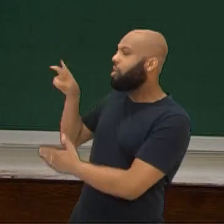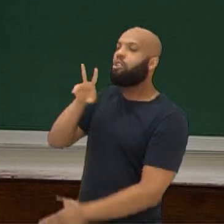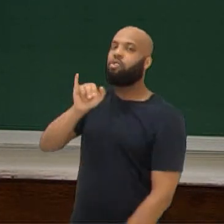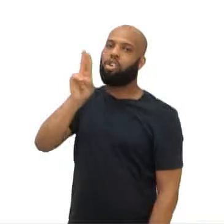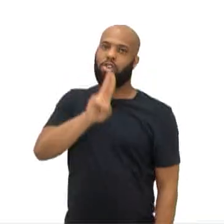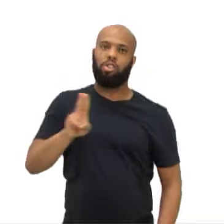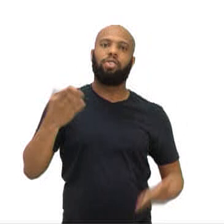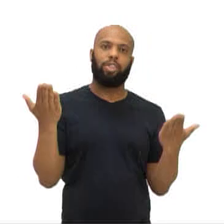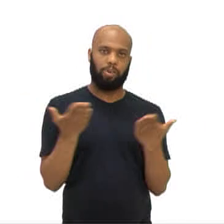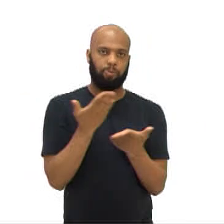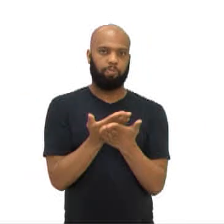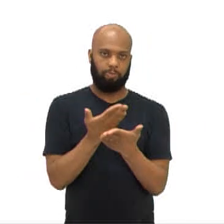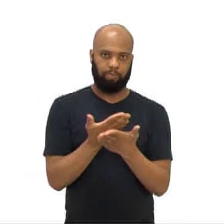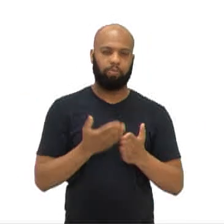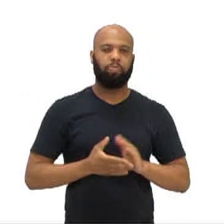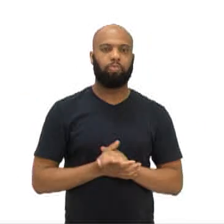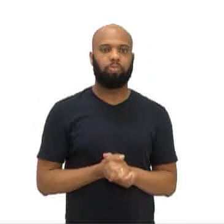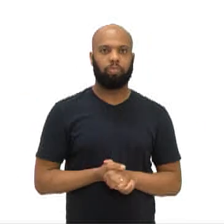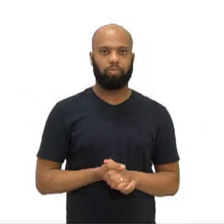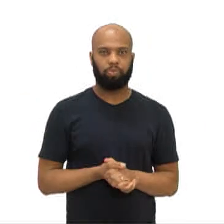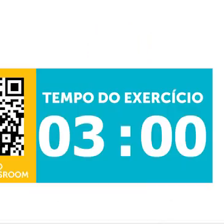na nossa aula.